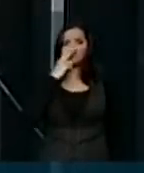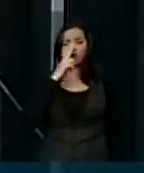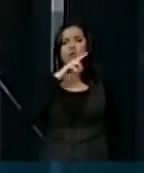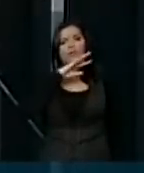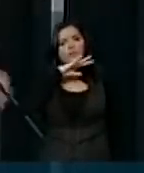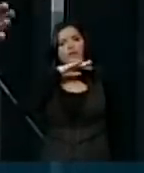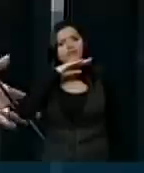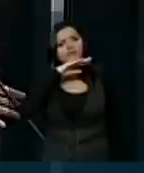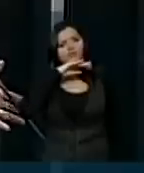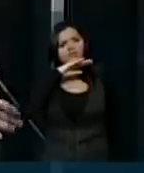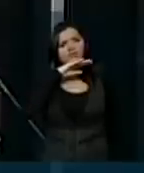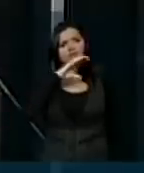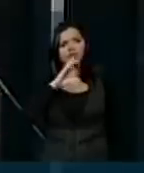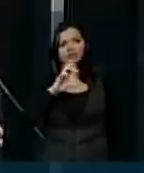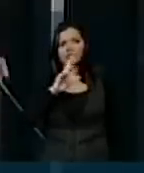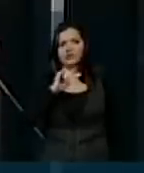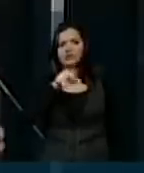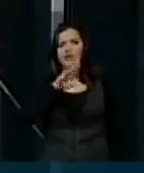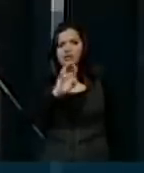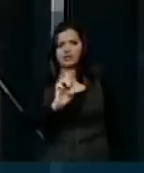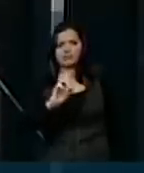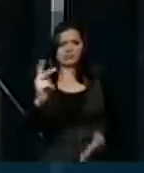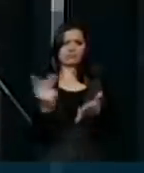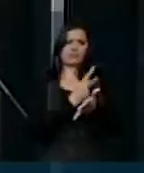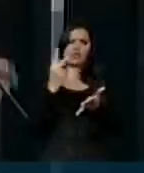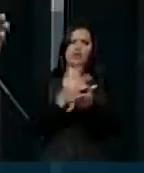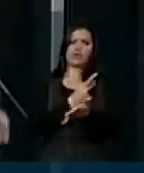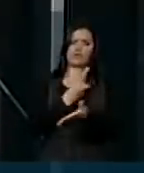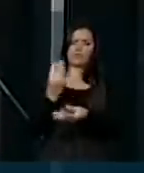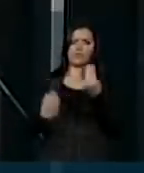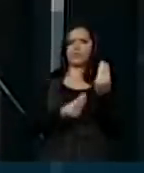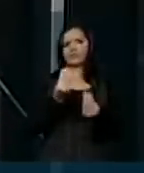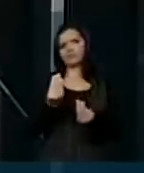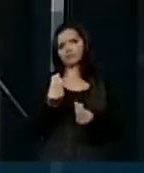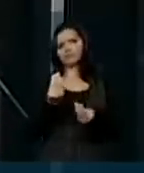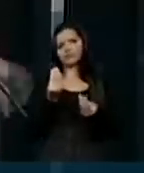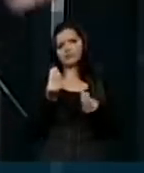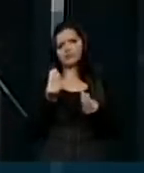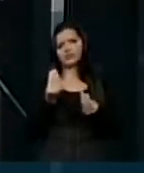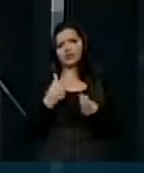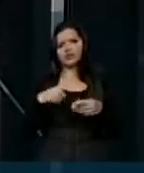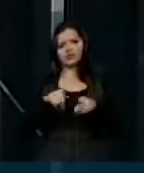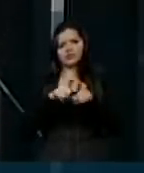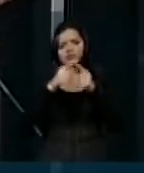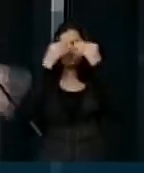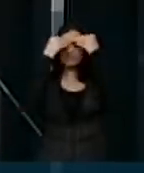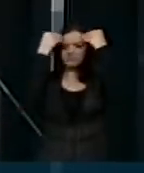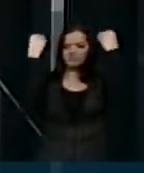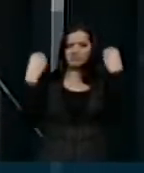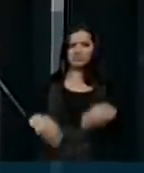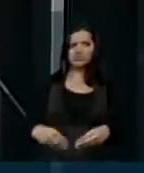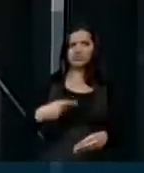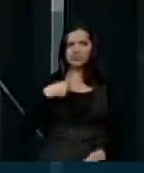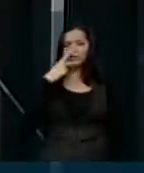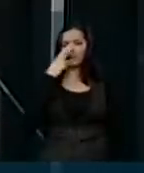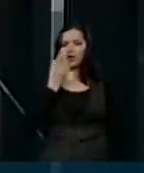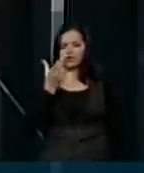fosse um crime, um equívoco, um lapso, um